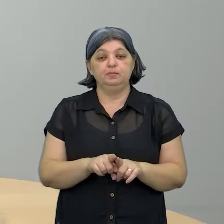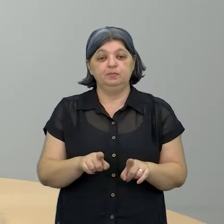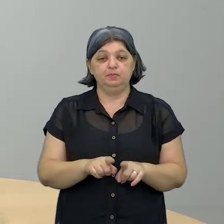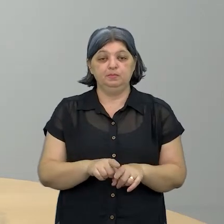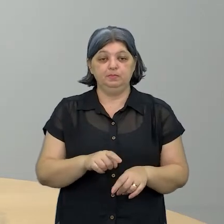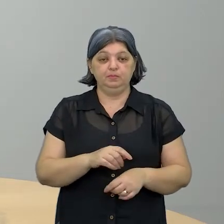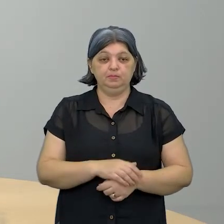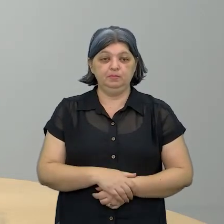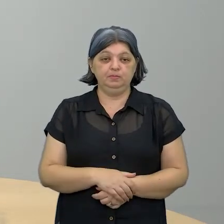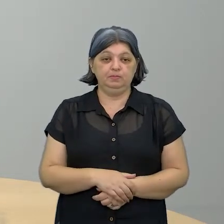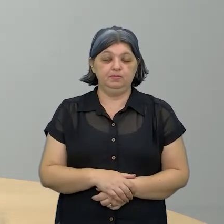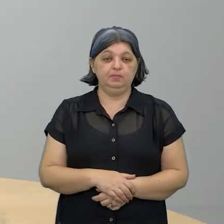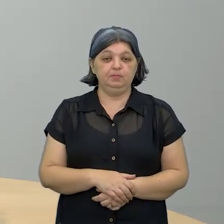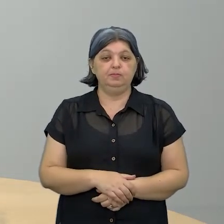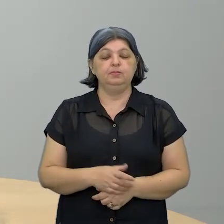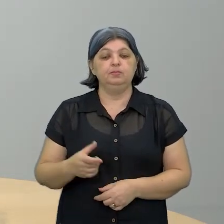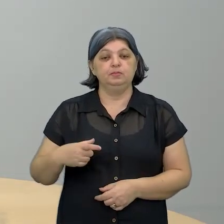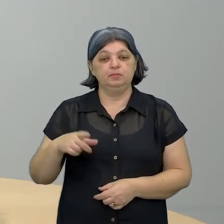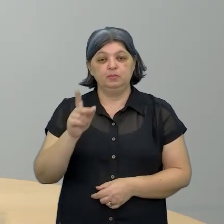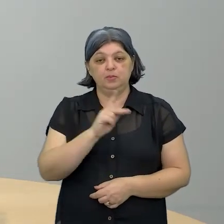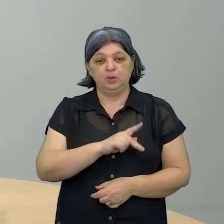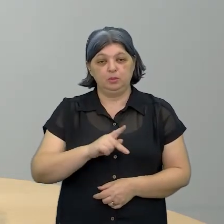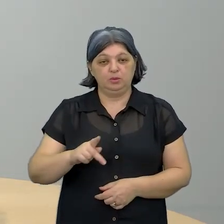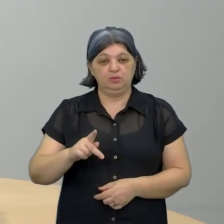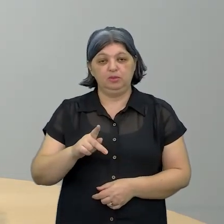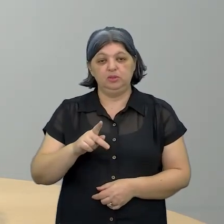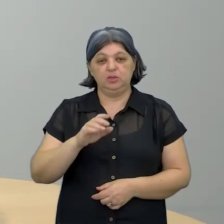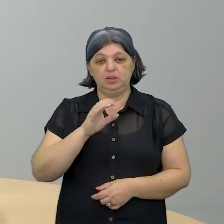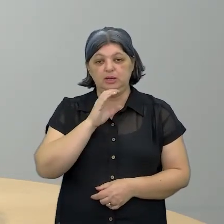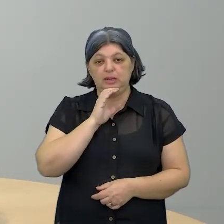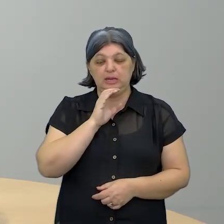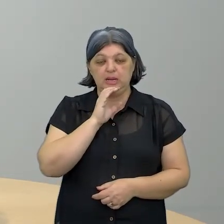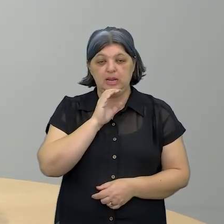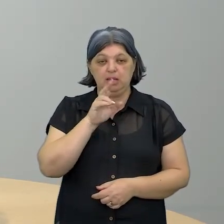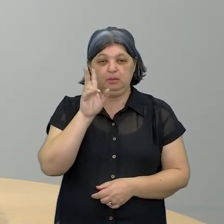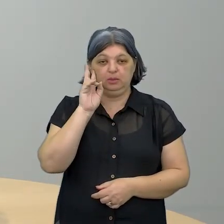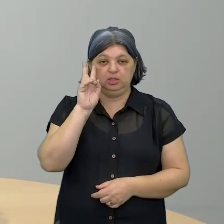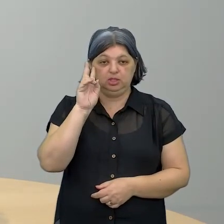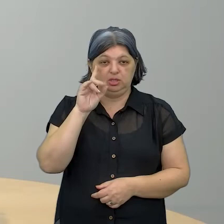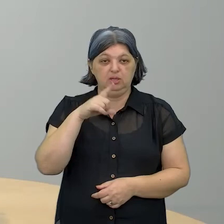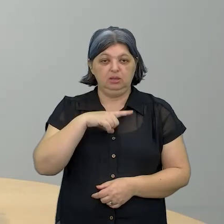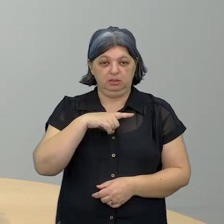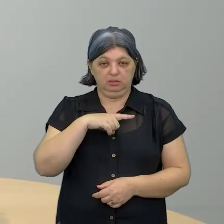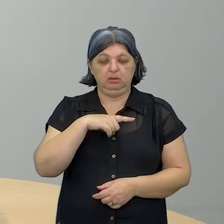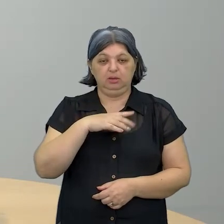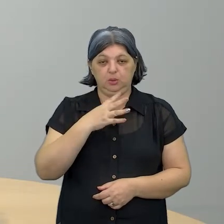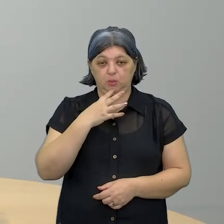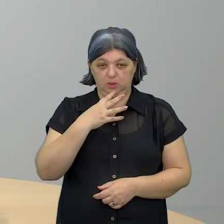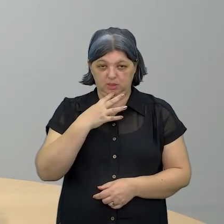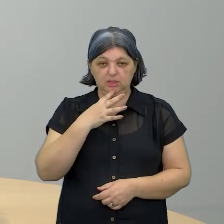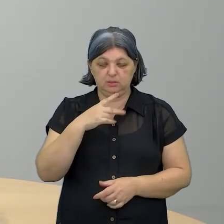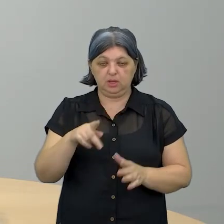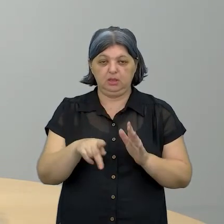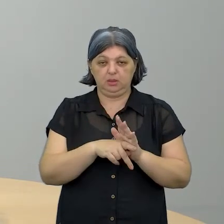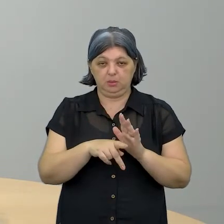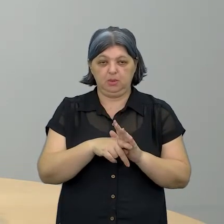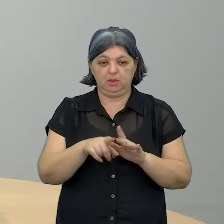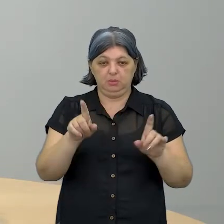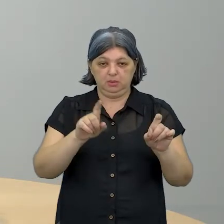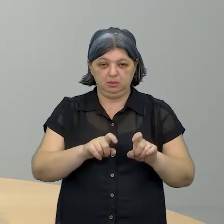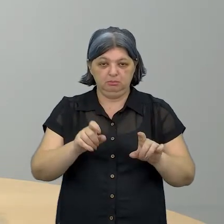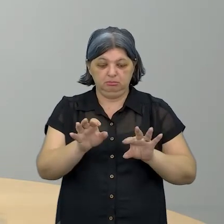eu tenho o professor Kleber de História, ele tem grandes conhecimentos de software, ele me auxiliou aqui